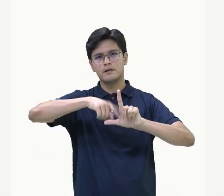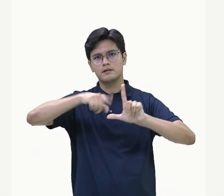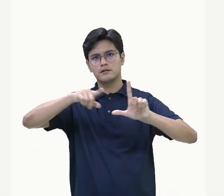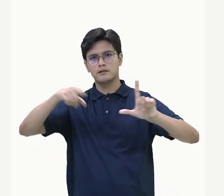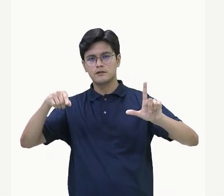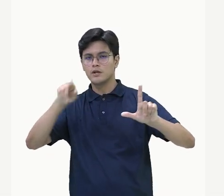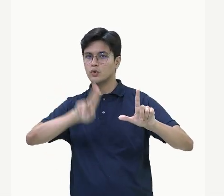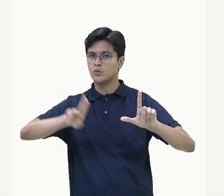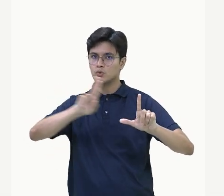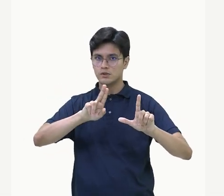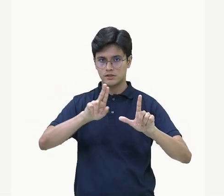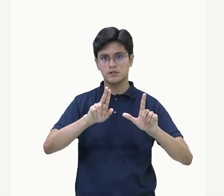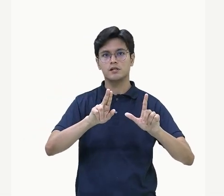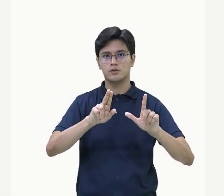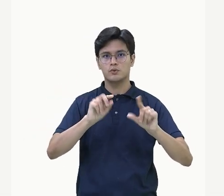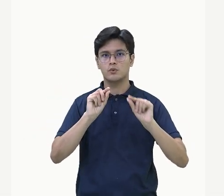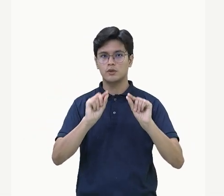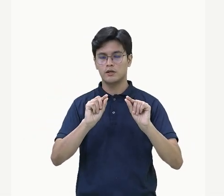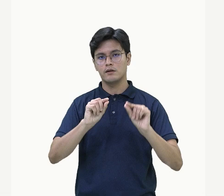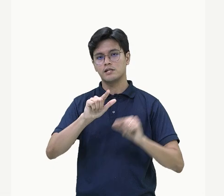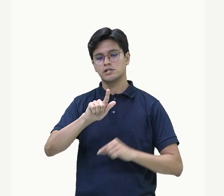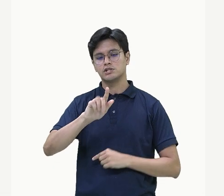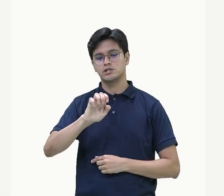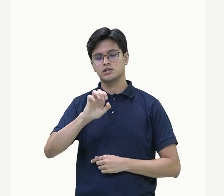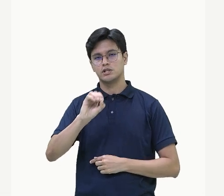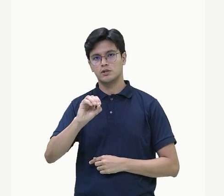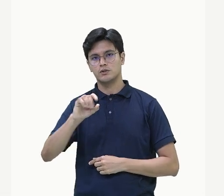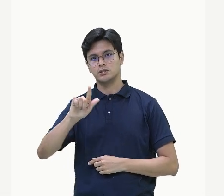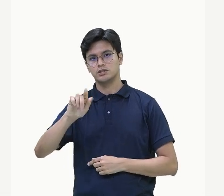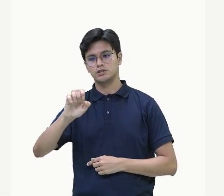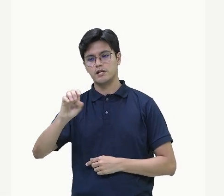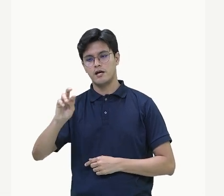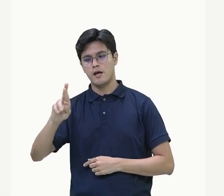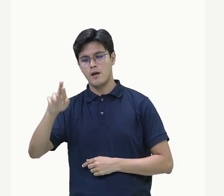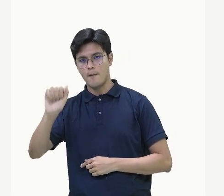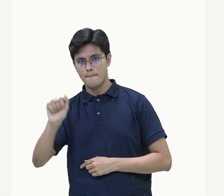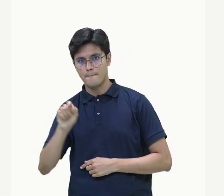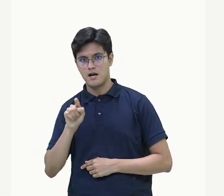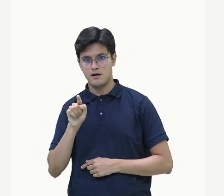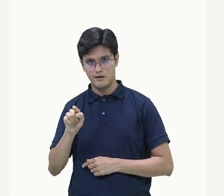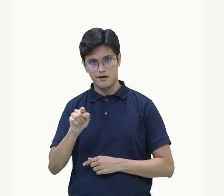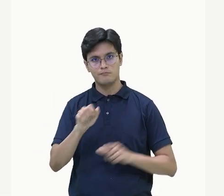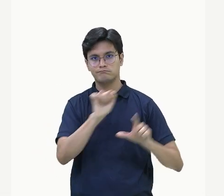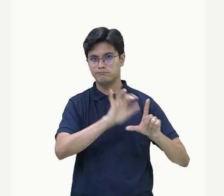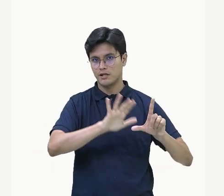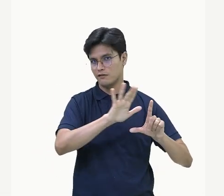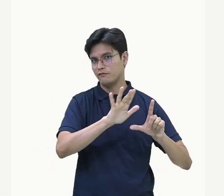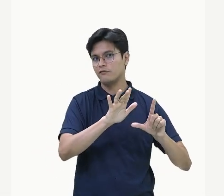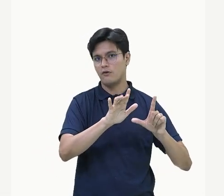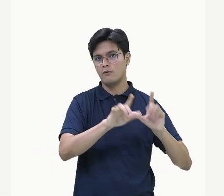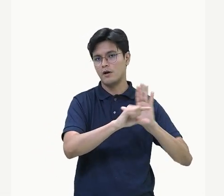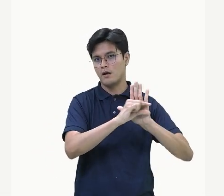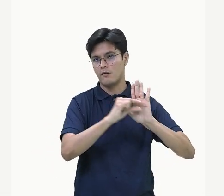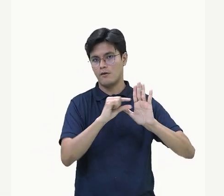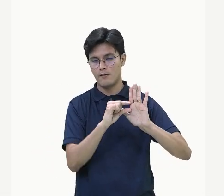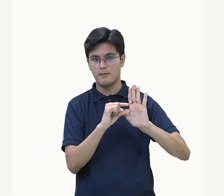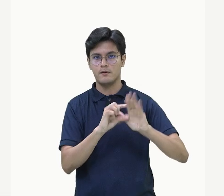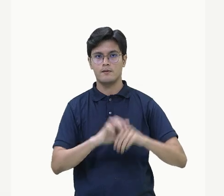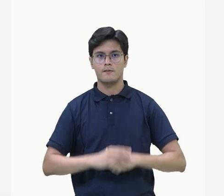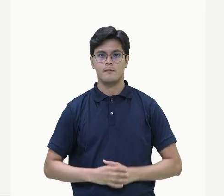gente vai entender por que que elas são inversas. Vamos ver agora o gráfico dessa função no GeoGebra.